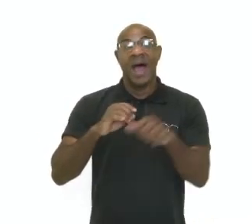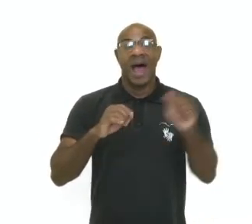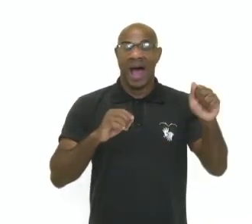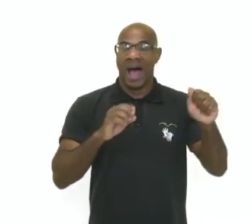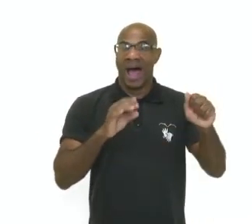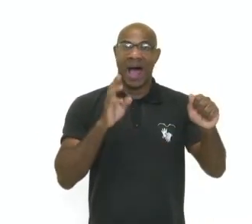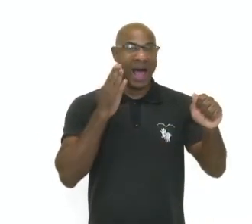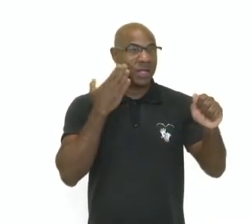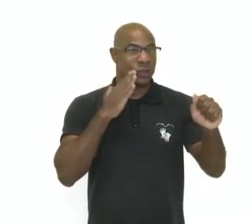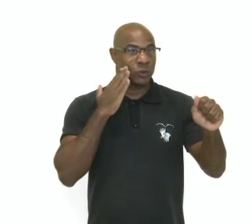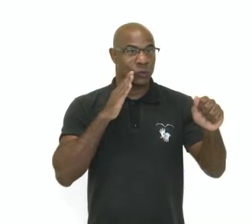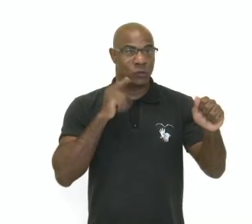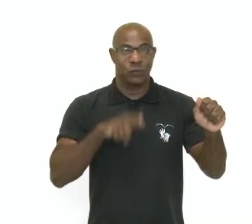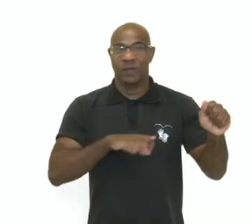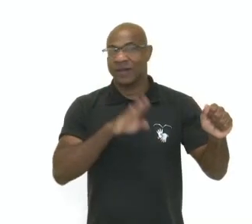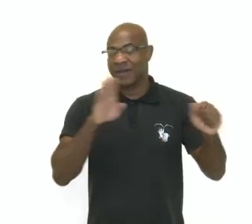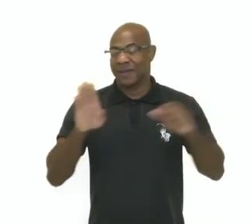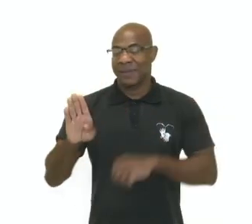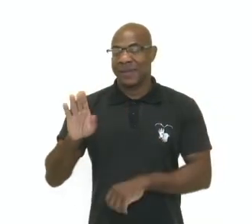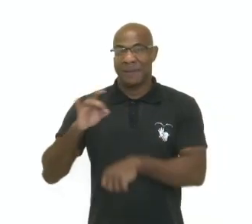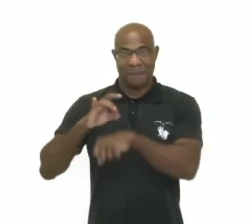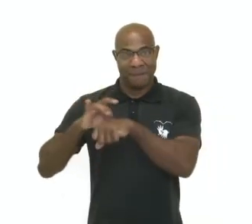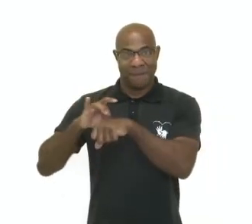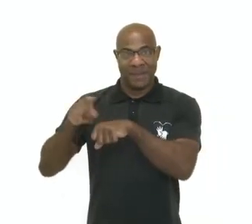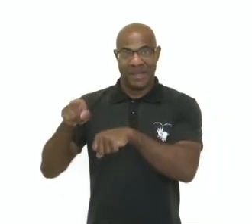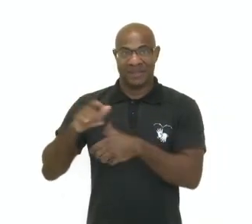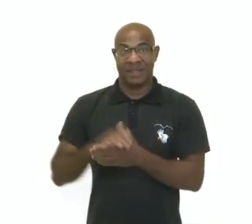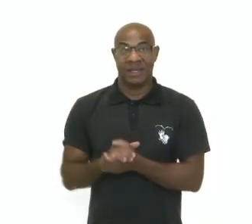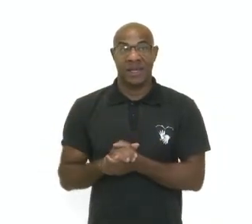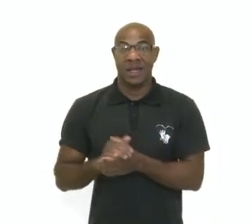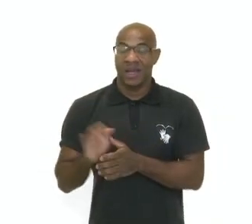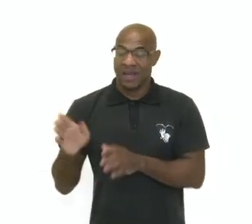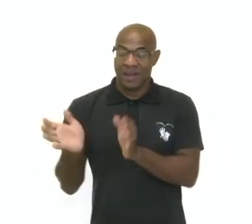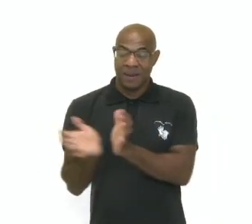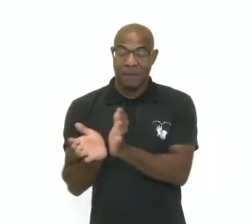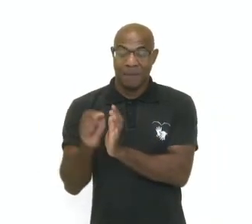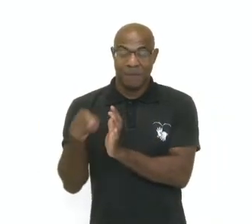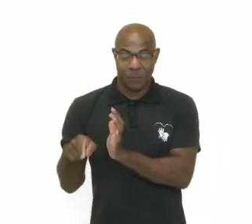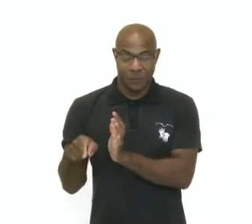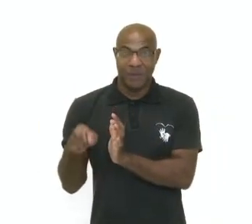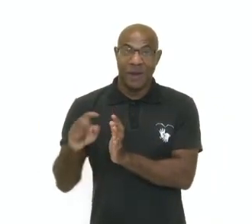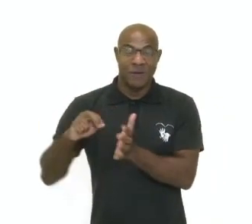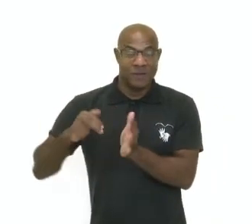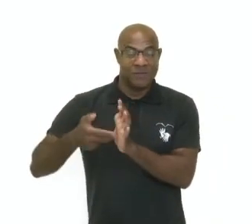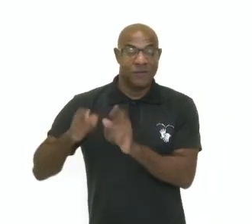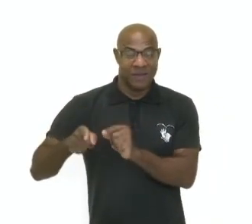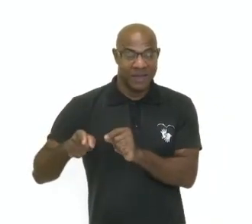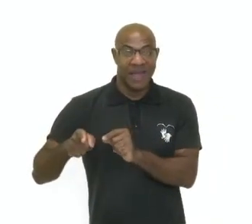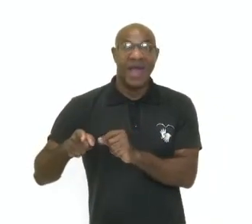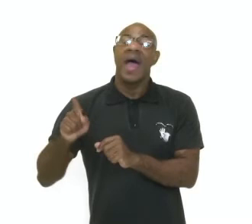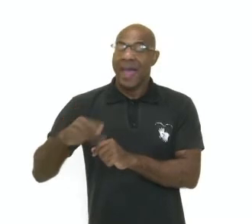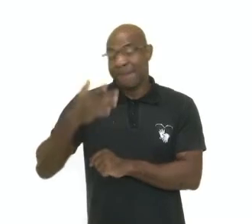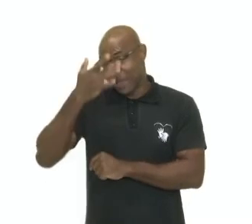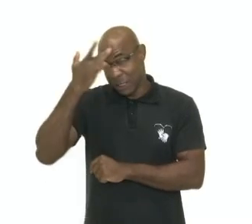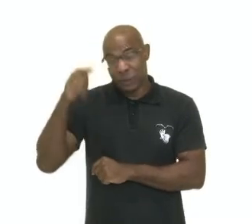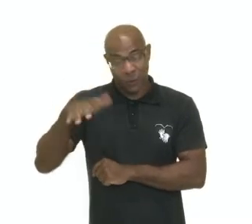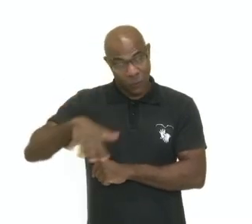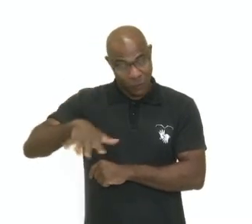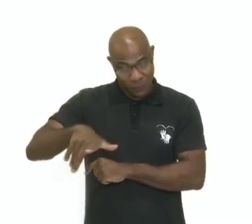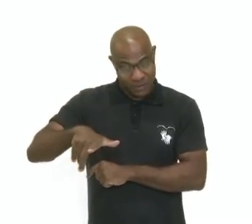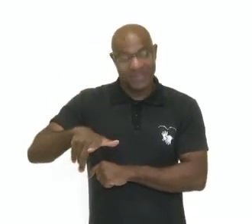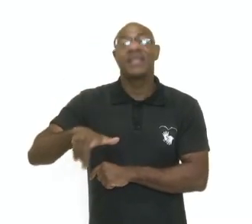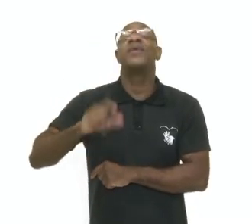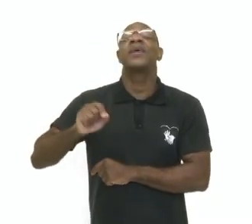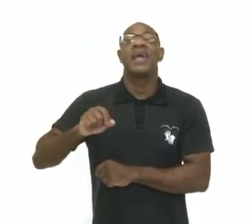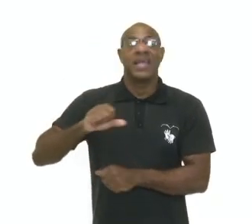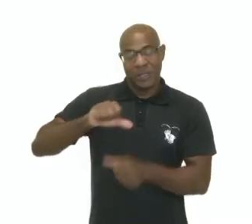preto. Representará pessoas que mudaram seu estilo de vida, afirmando que a pandemia